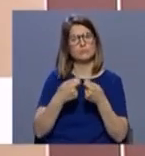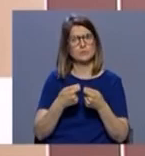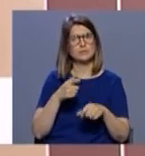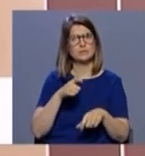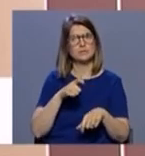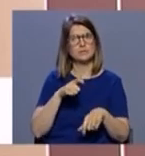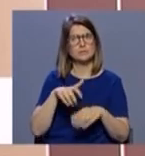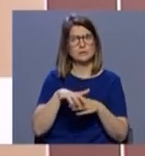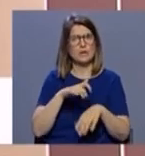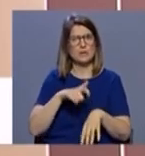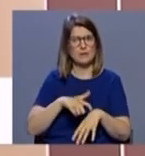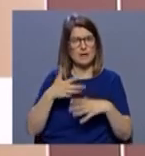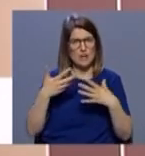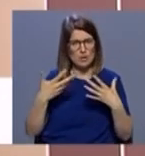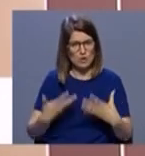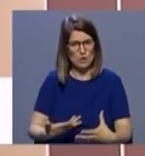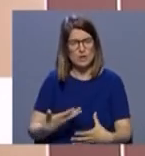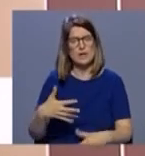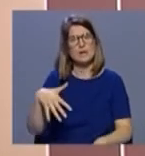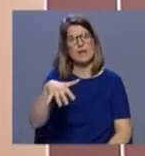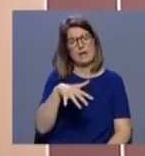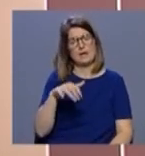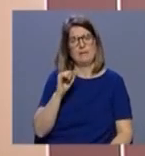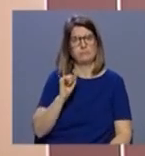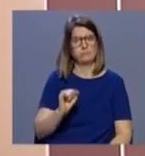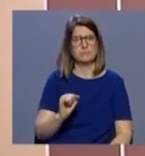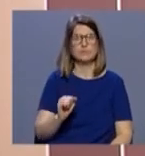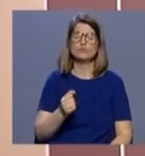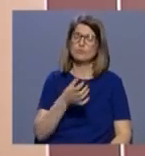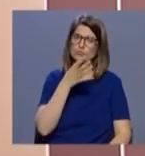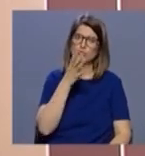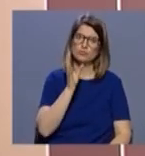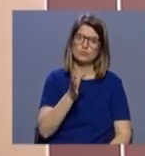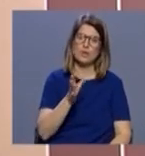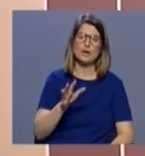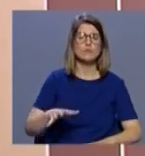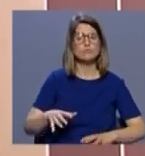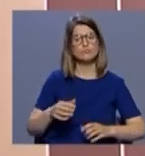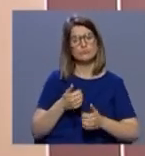realidade neste momento que o setor vive, e que tem, como eu disse, vindo a evoluir favoravelmente.